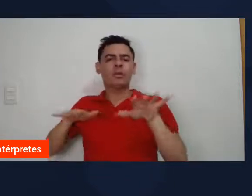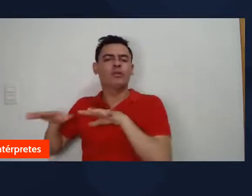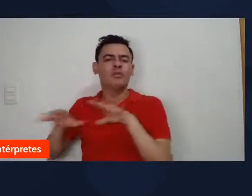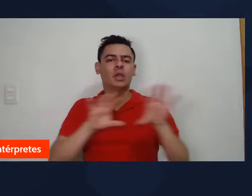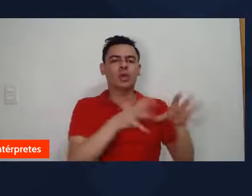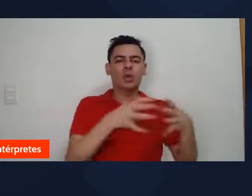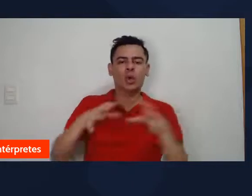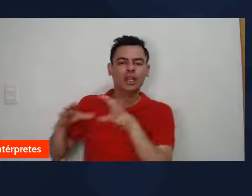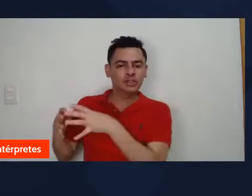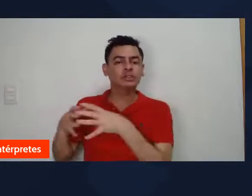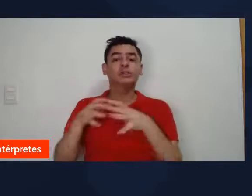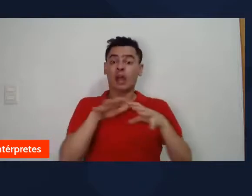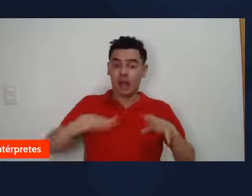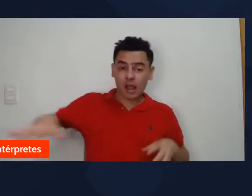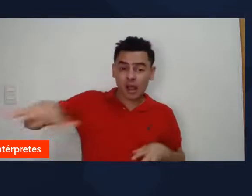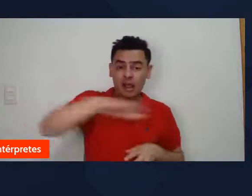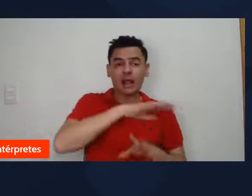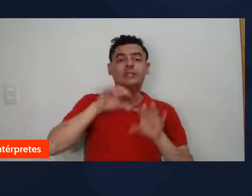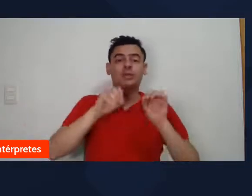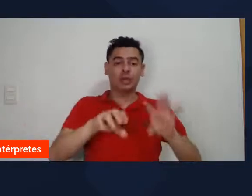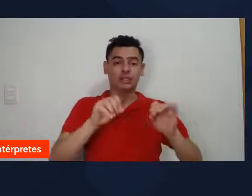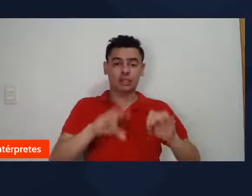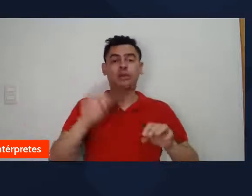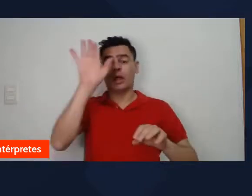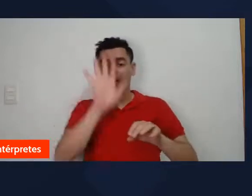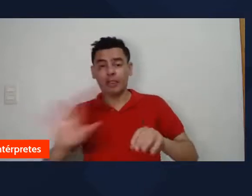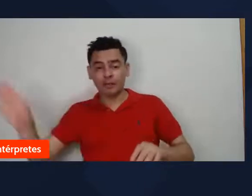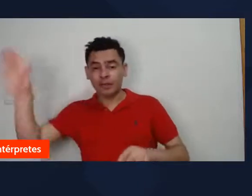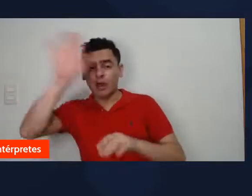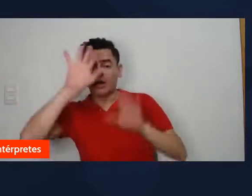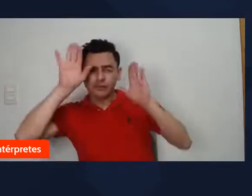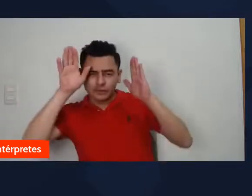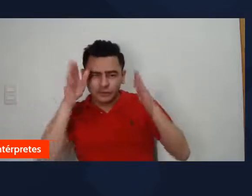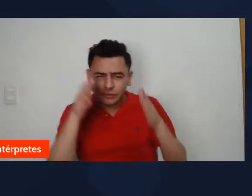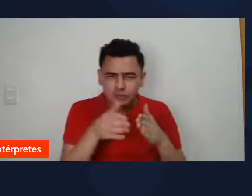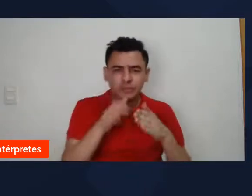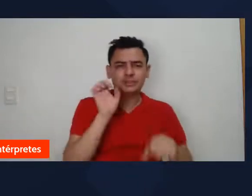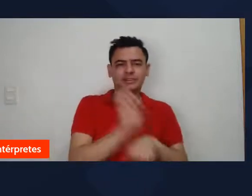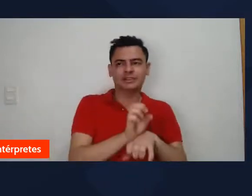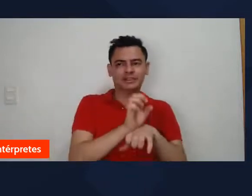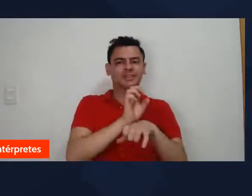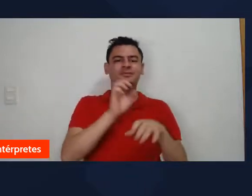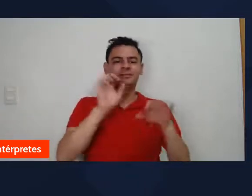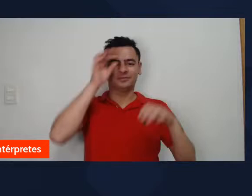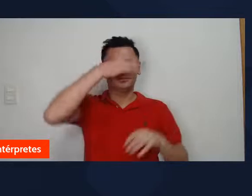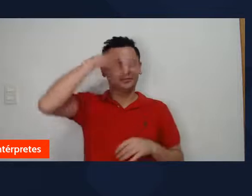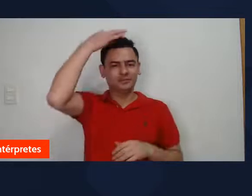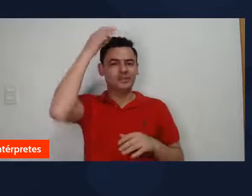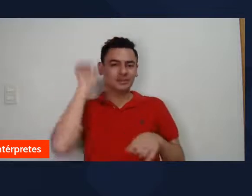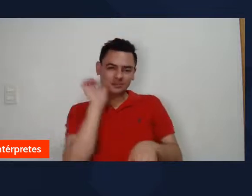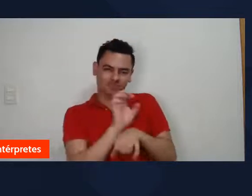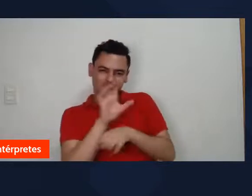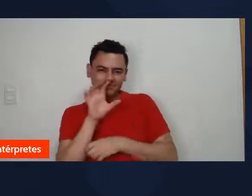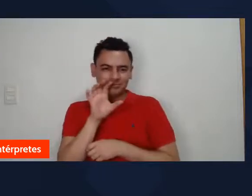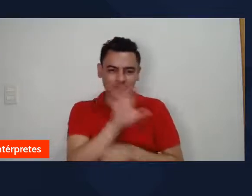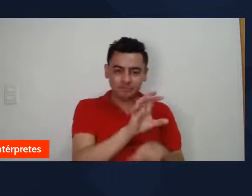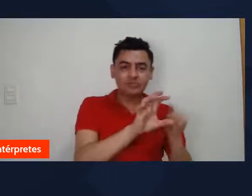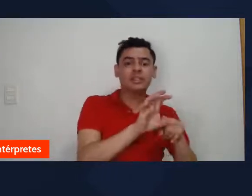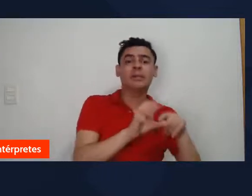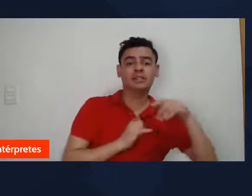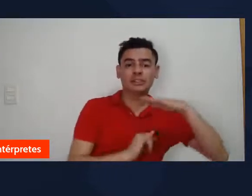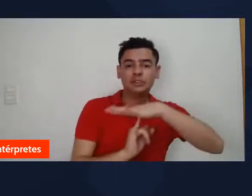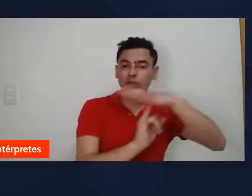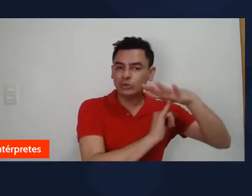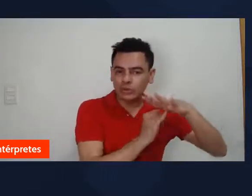da educação em nível nacional e aqui no Espírito Santo pelas aquelas organizações, aquelas entidades que eu mencionei